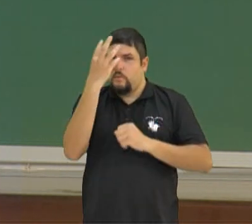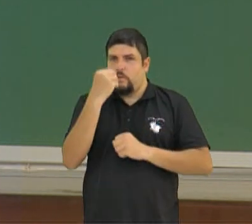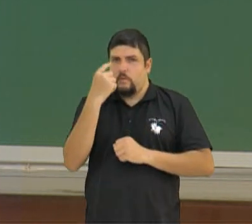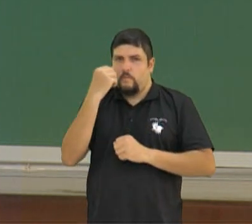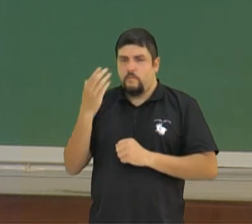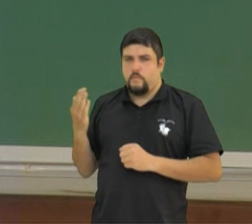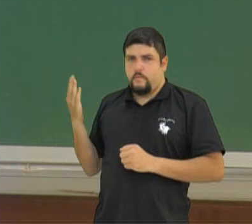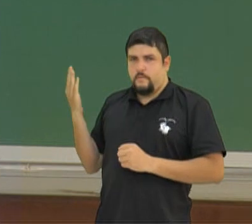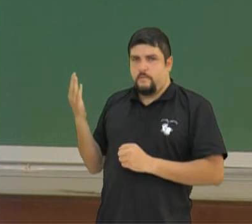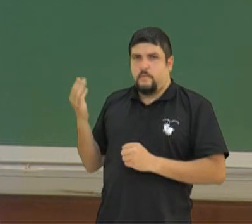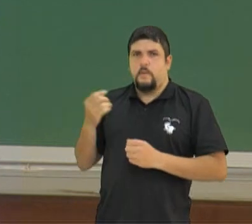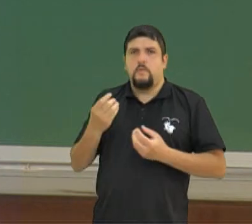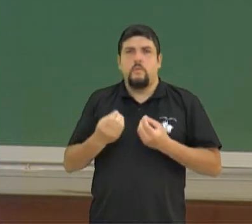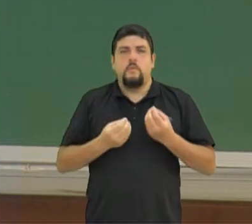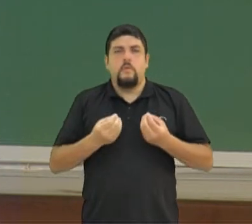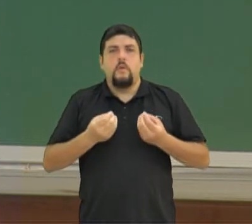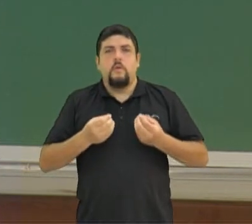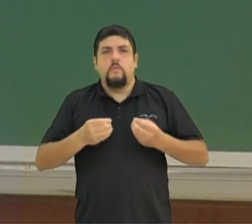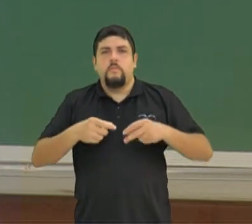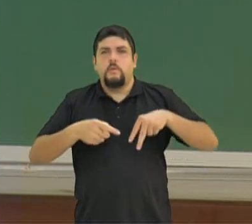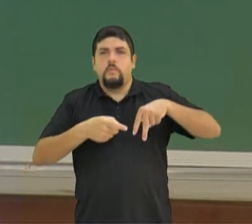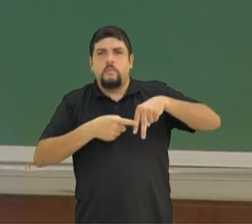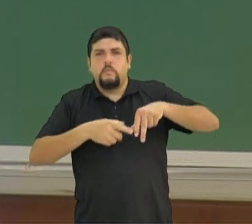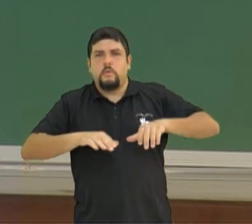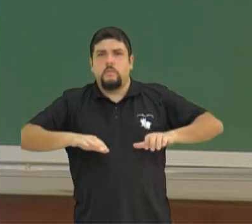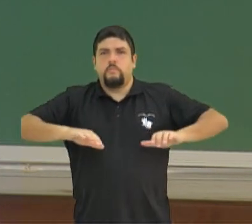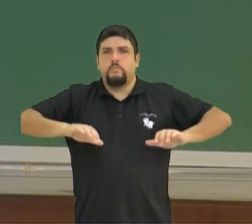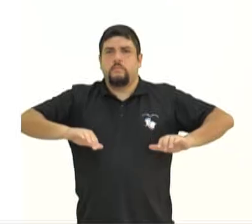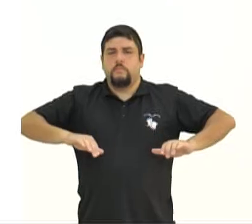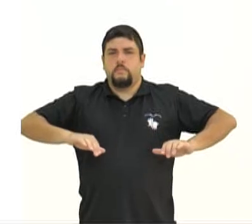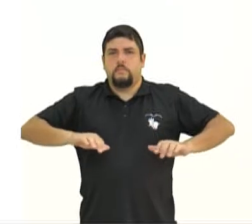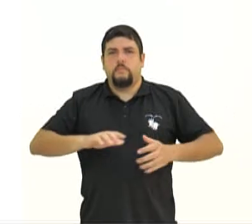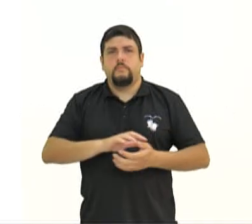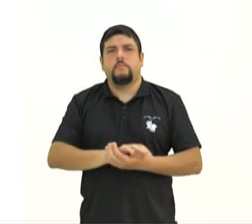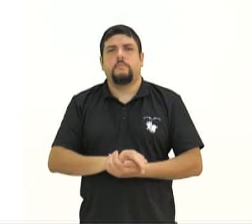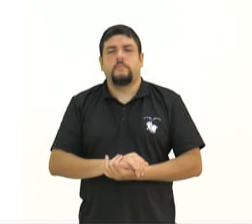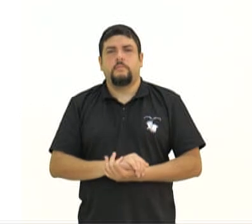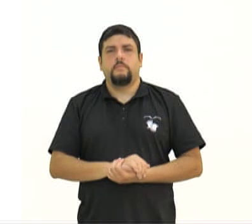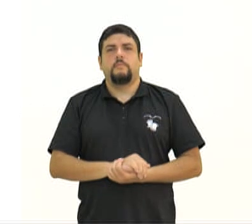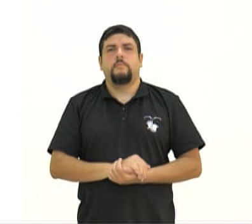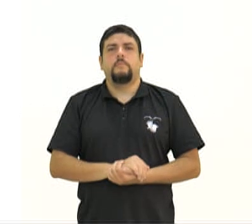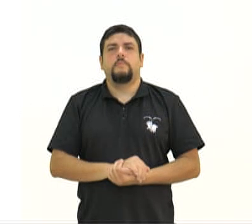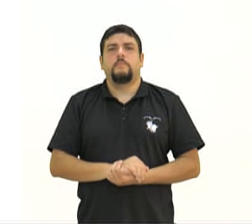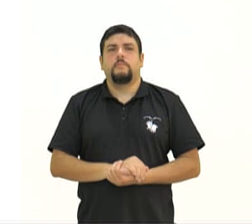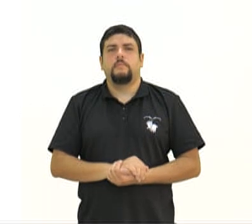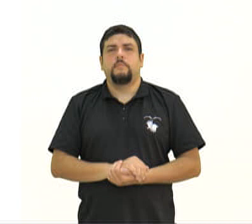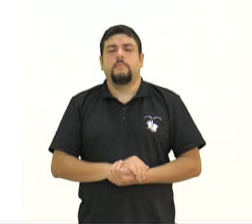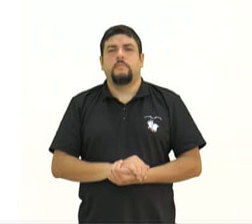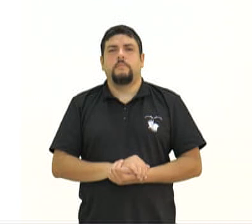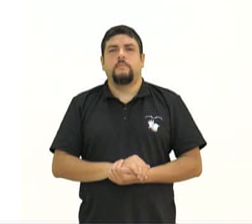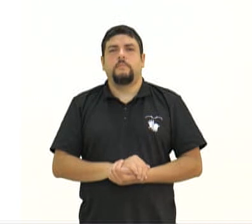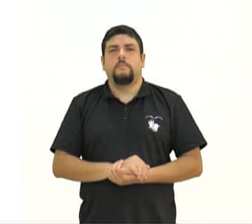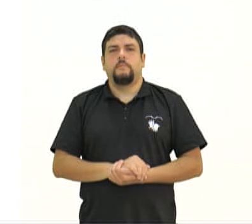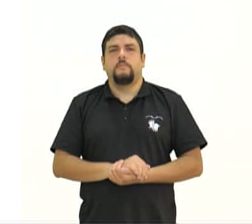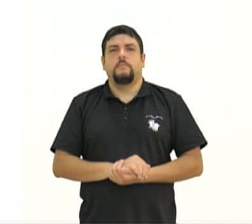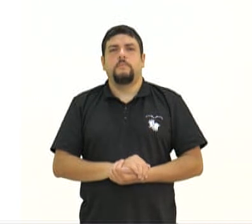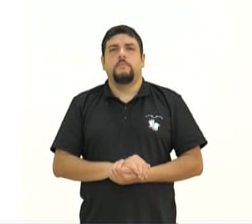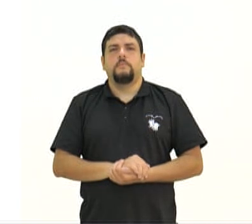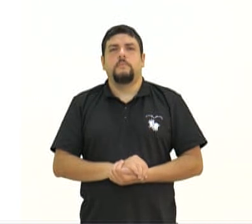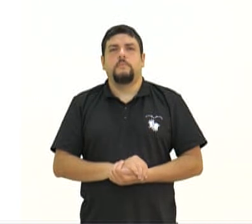mãos sobre os joelhos. Inhala e estira tus braços hacia